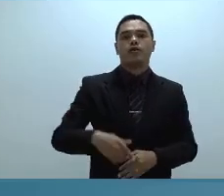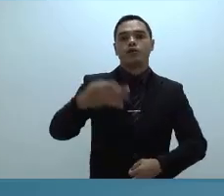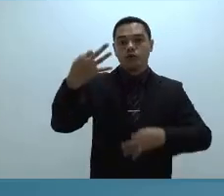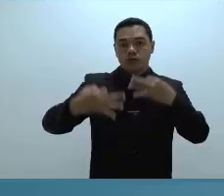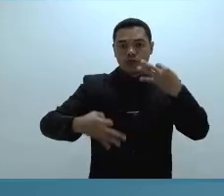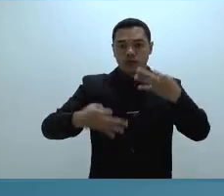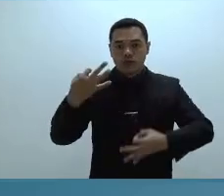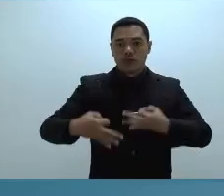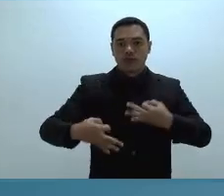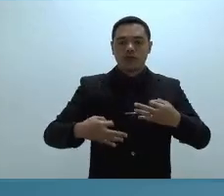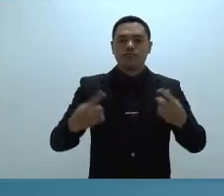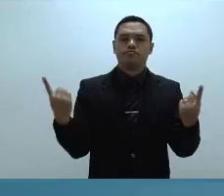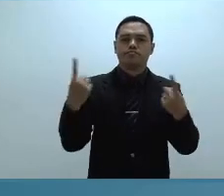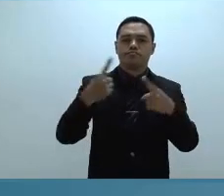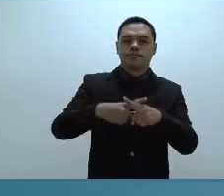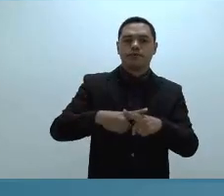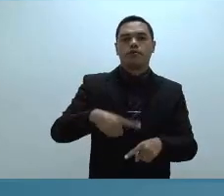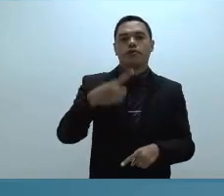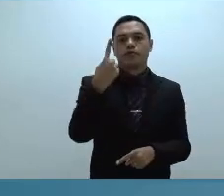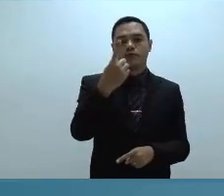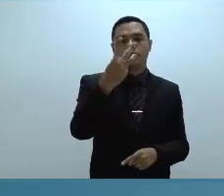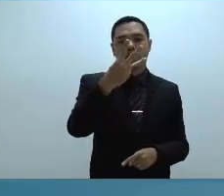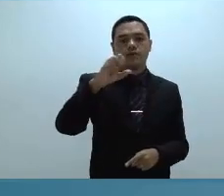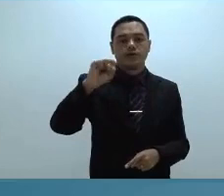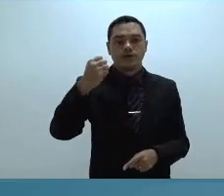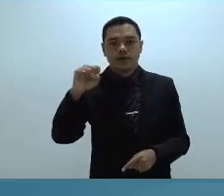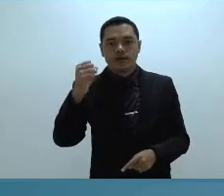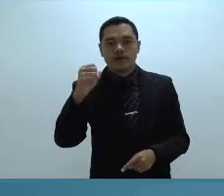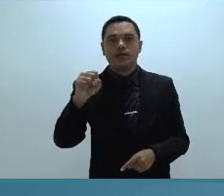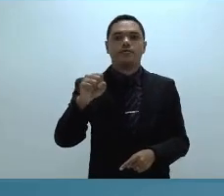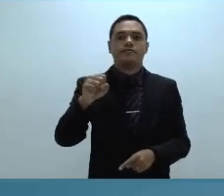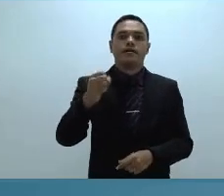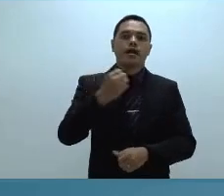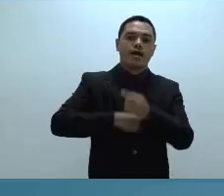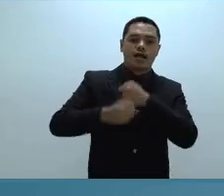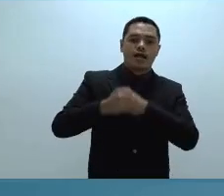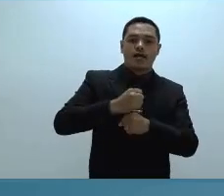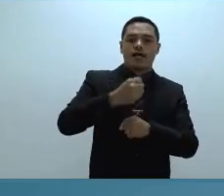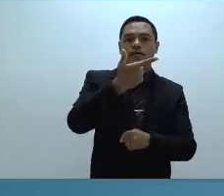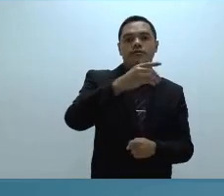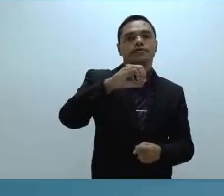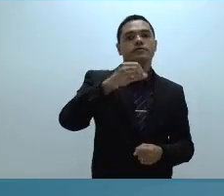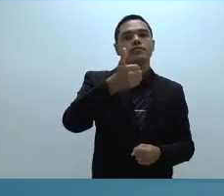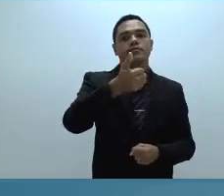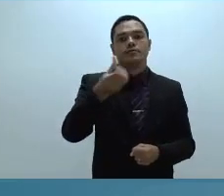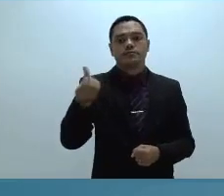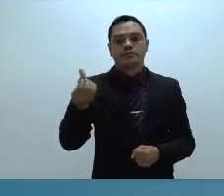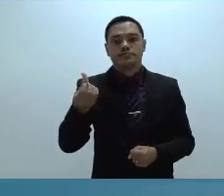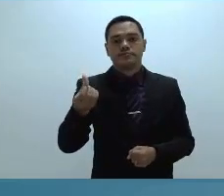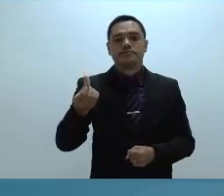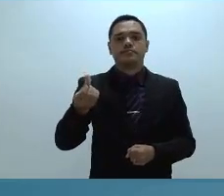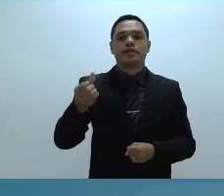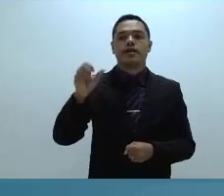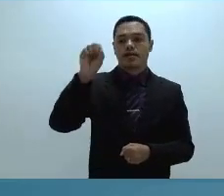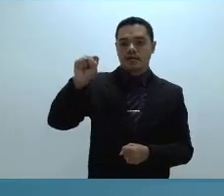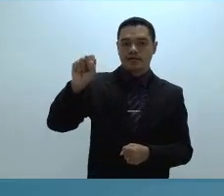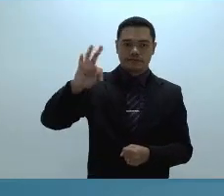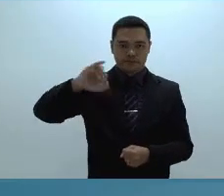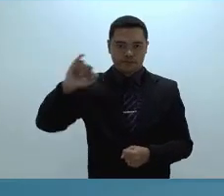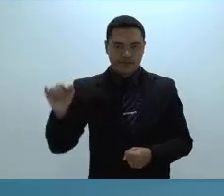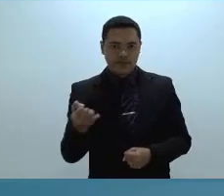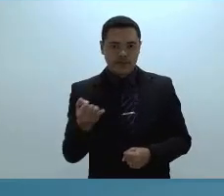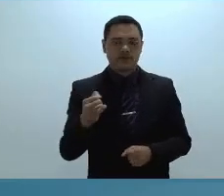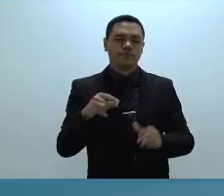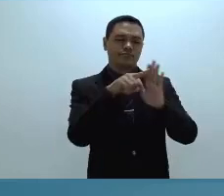de competência 138405-DF, realizado em 2016, a Corte Especial do STJ analisou integralmente a